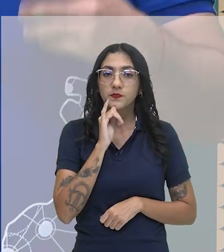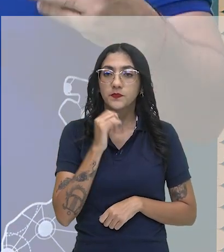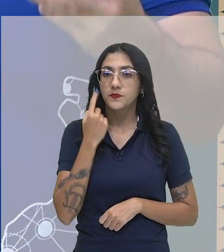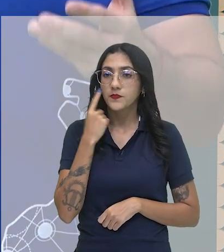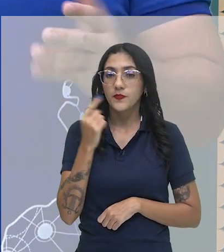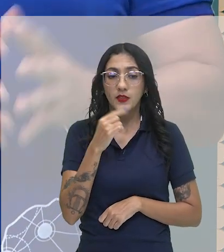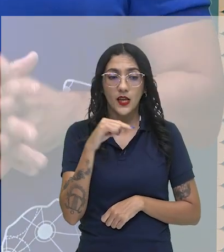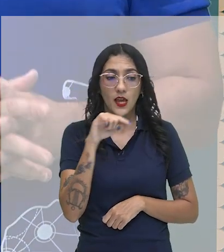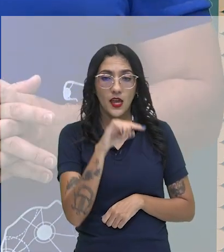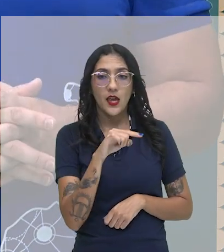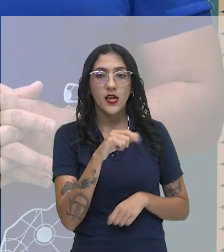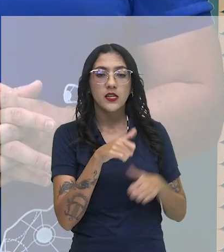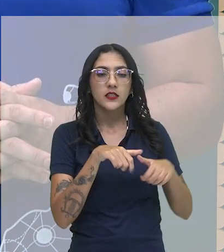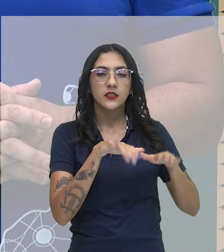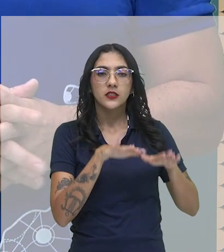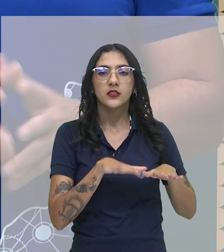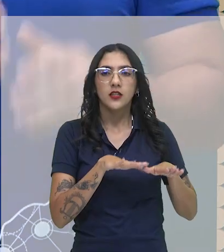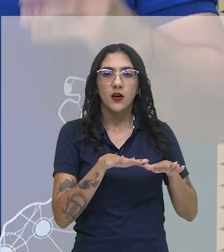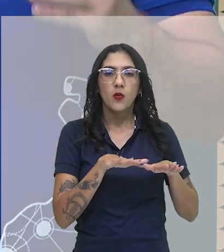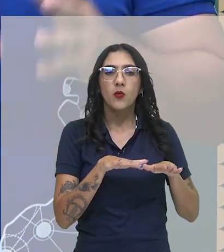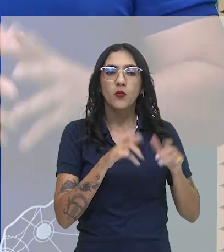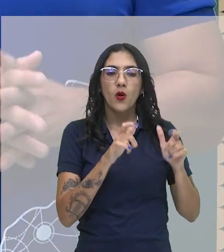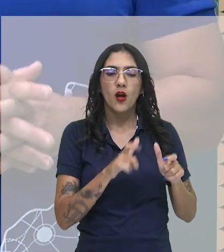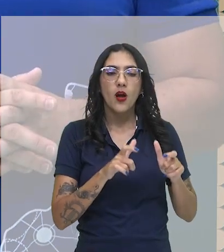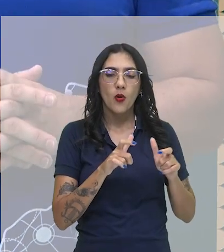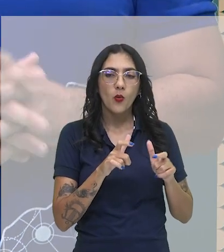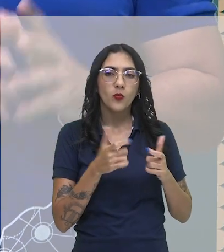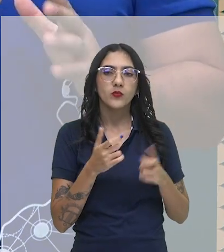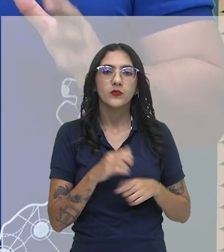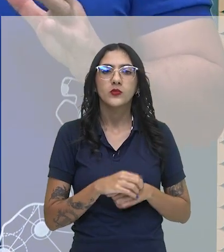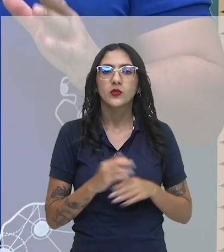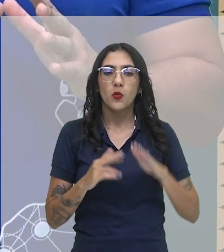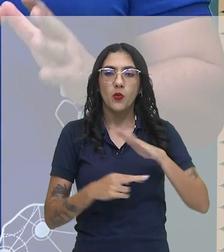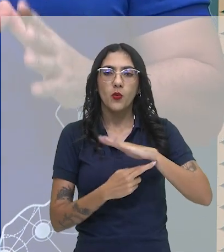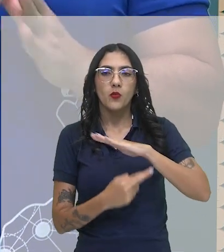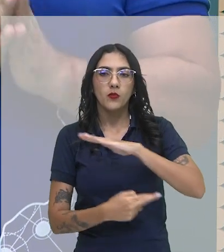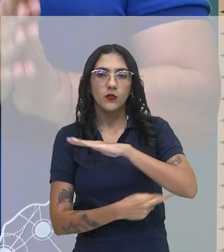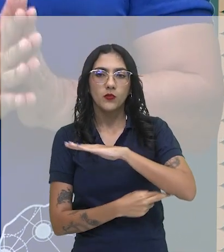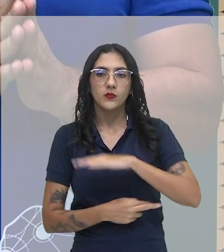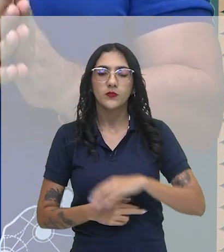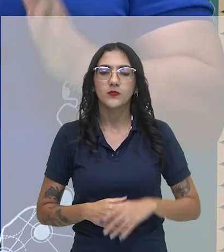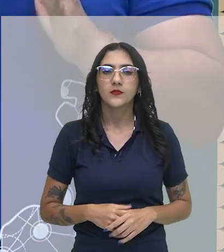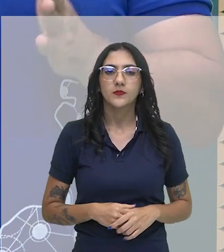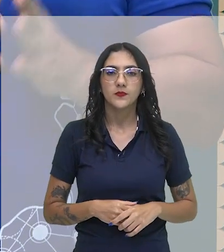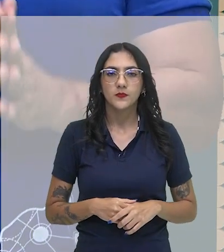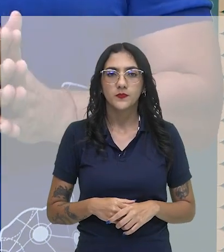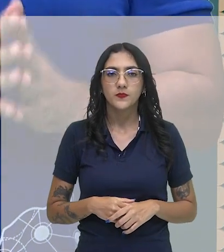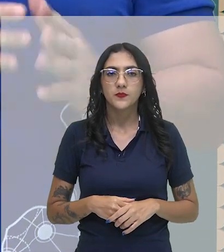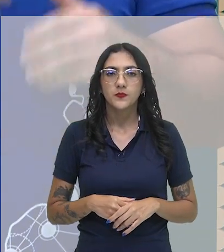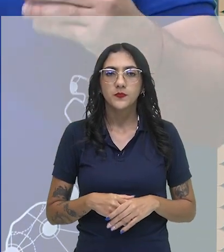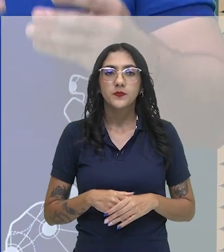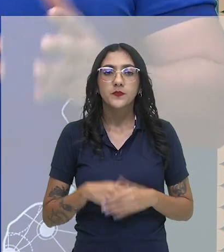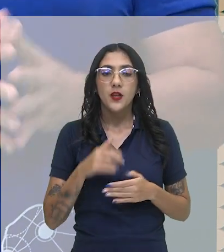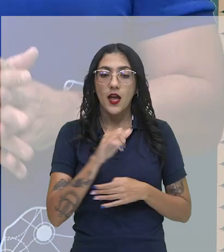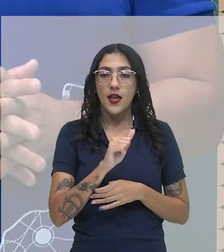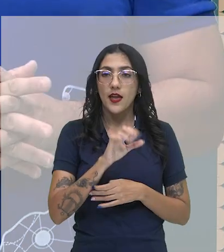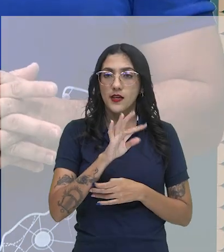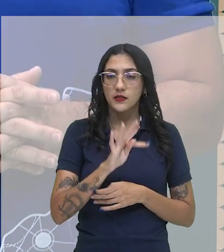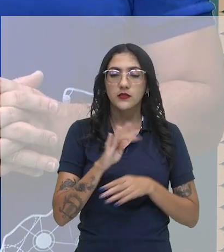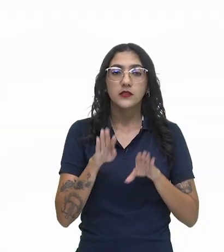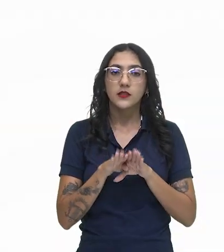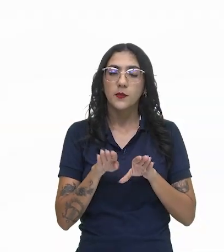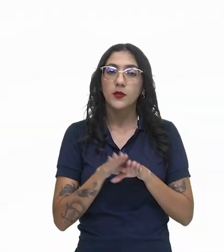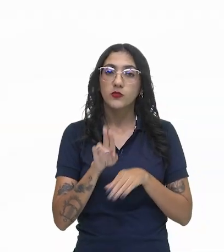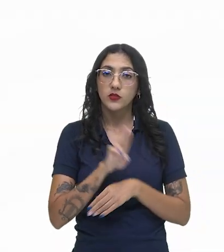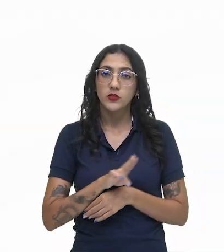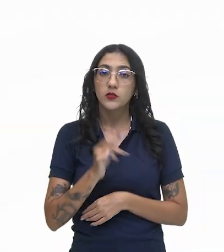estão no ponto de ônibus. A preposition de place, a preposição de lugar at, também é utilizado nesses